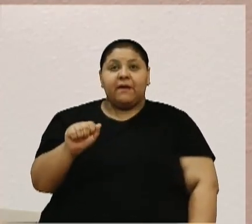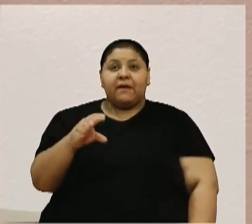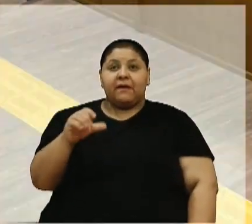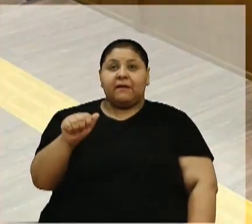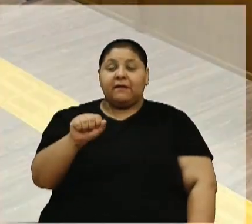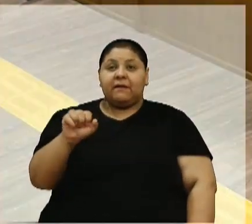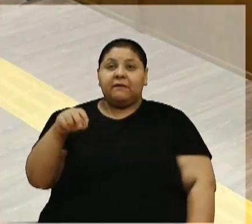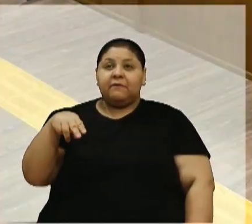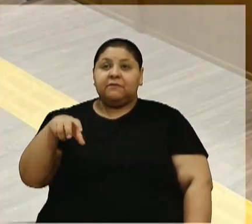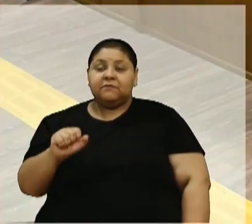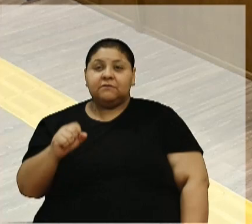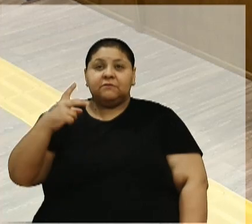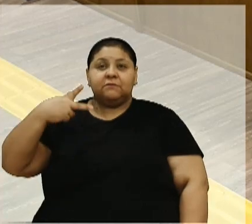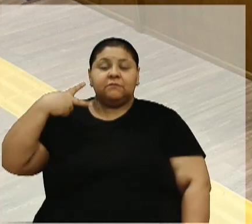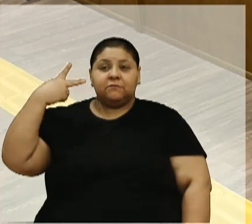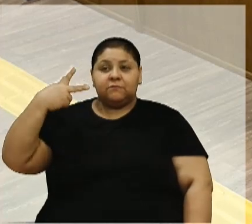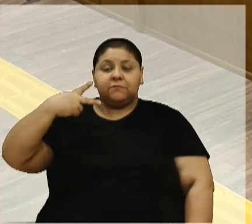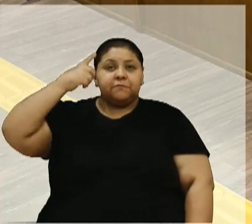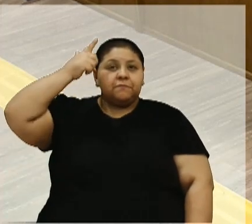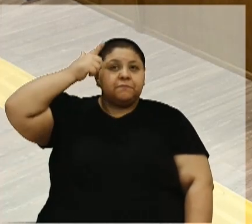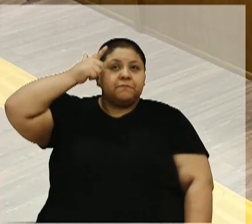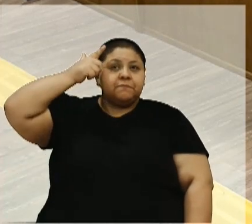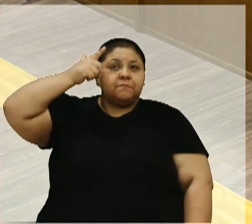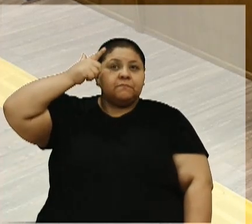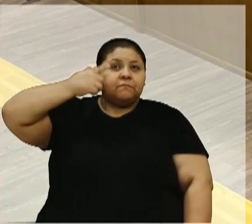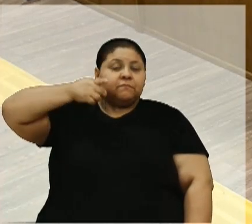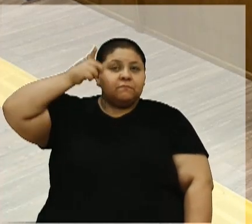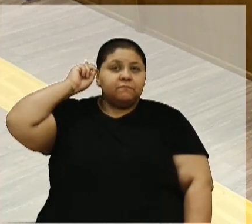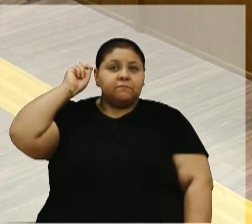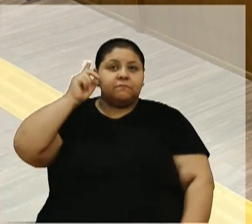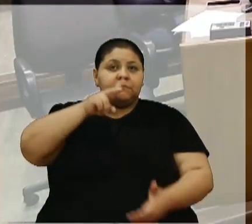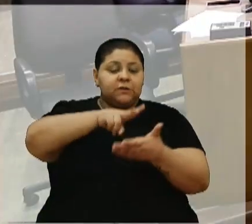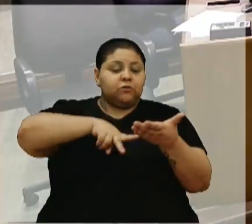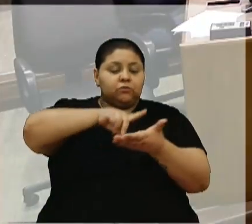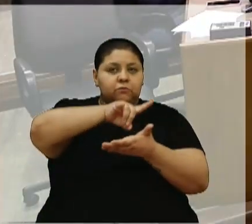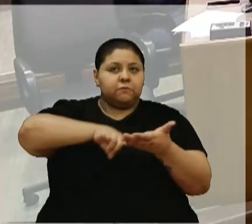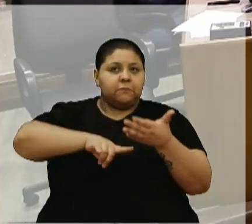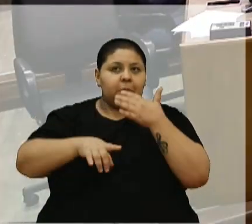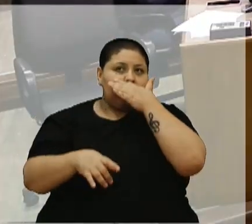Lucas Dil. Com a palavra o relator para a leitura do parecer.